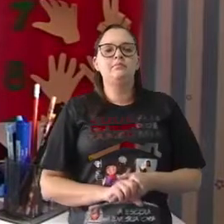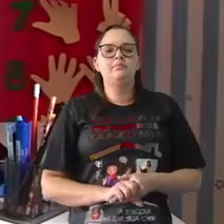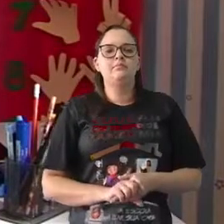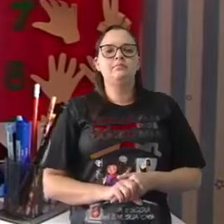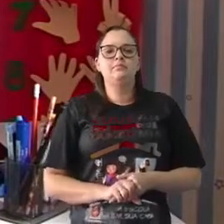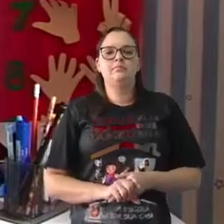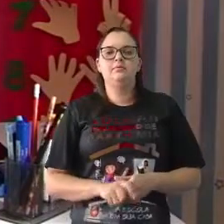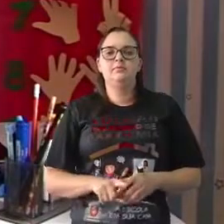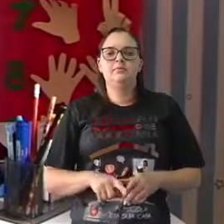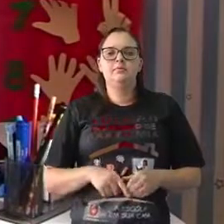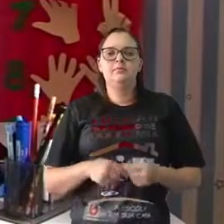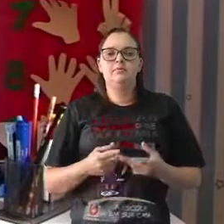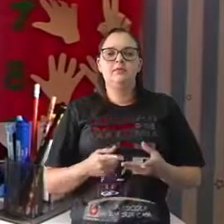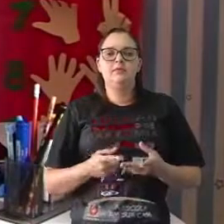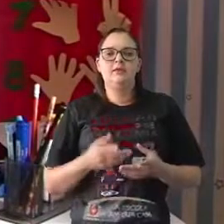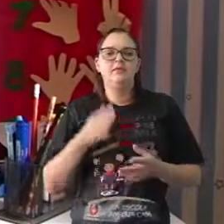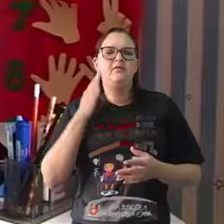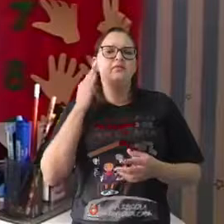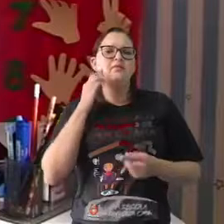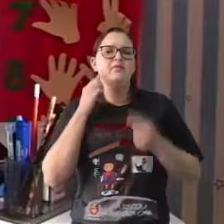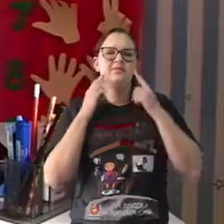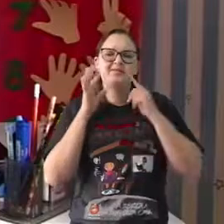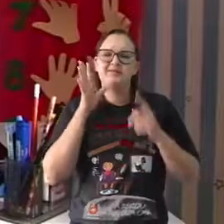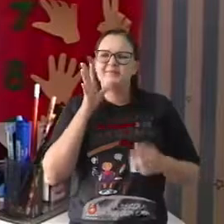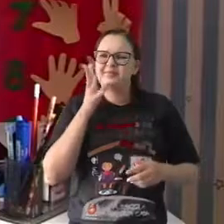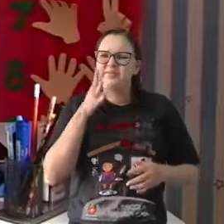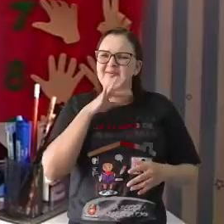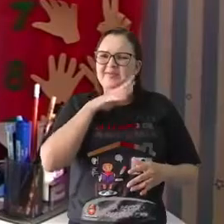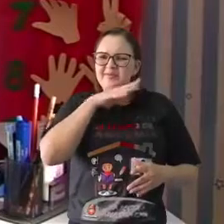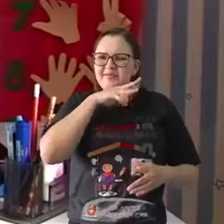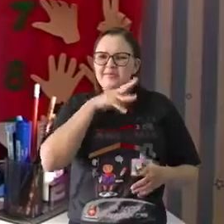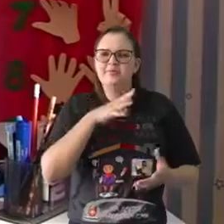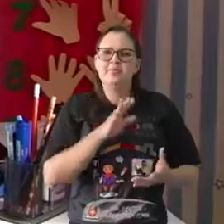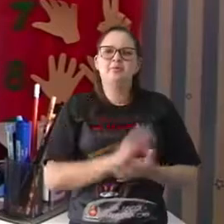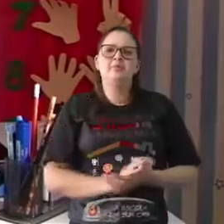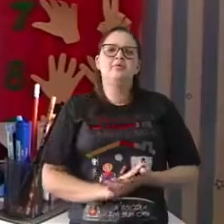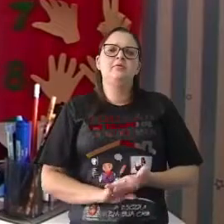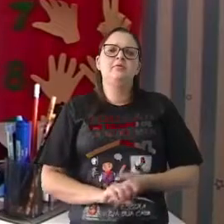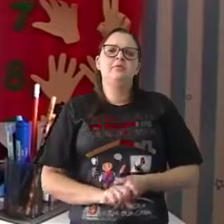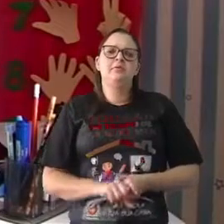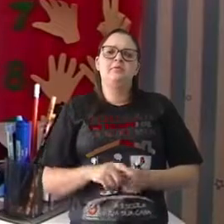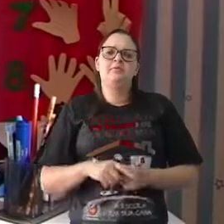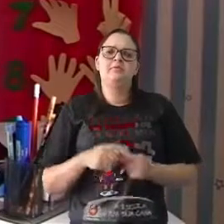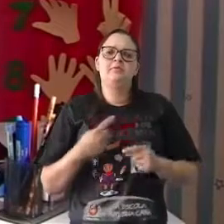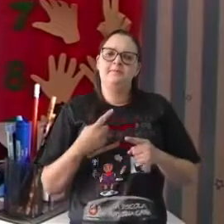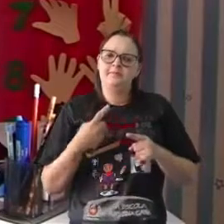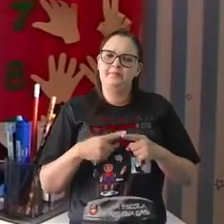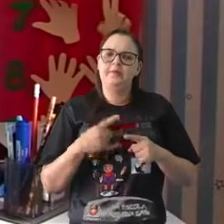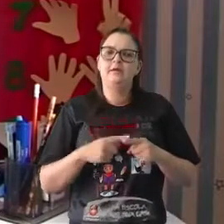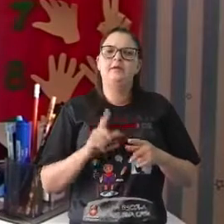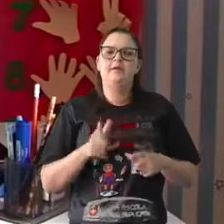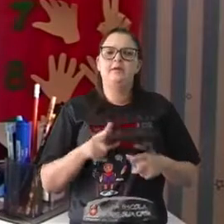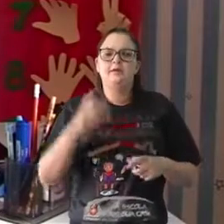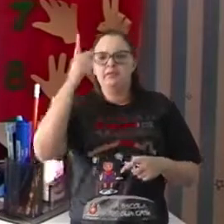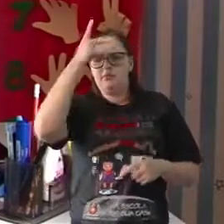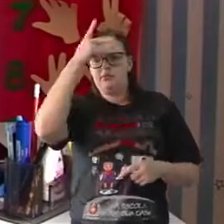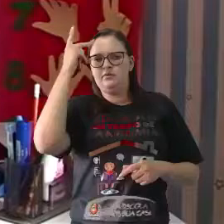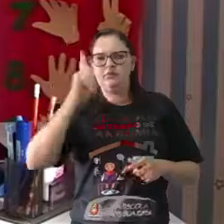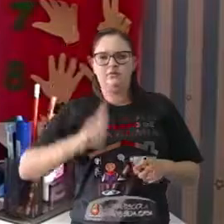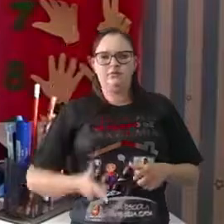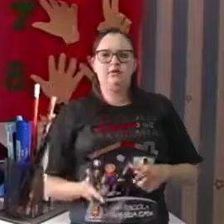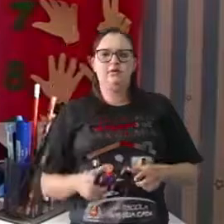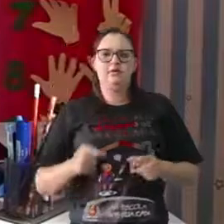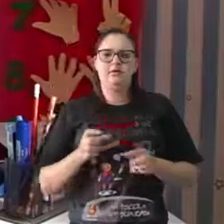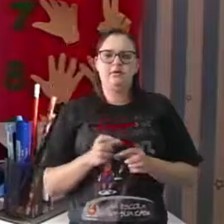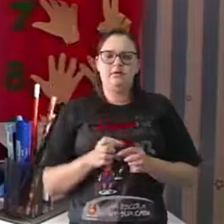pioramento daquelas que já existem. Tem gente que tem espinhas do tamanho de uma laranja, né? Então, evitar passar maquiagem,